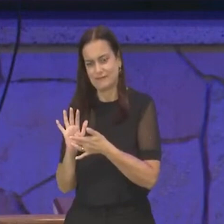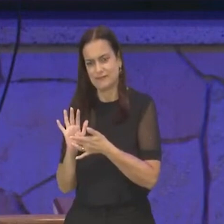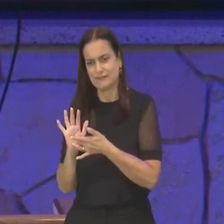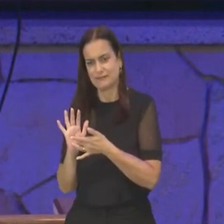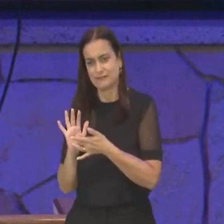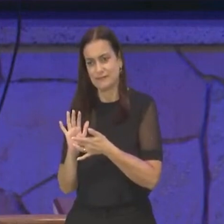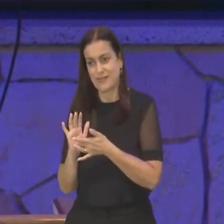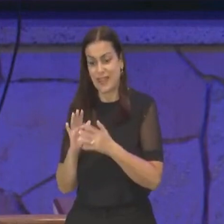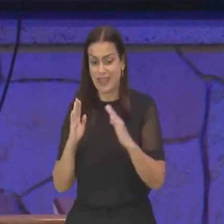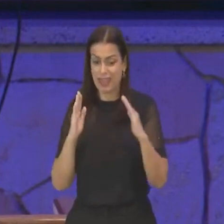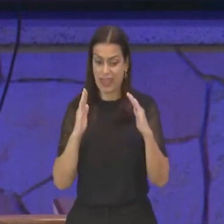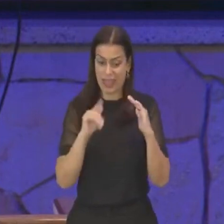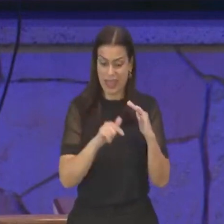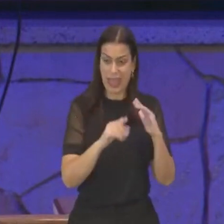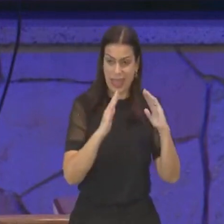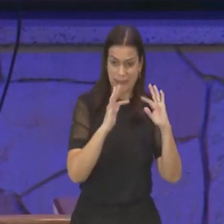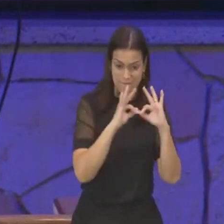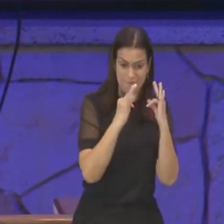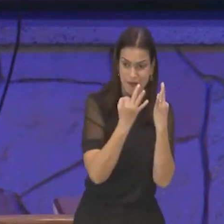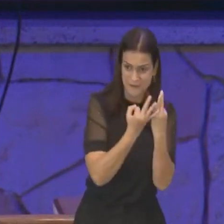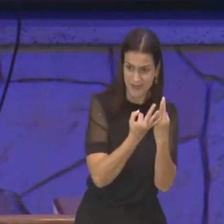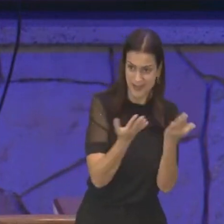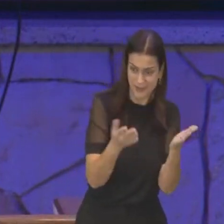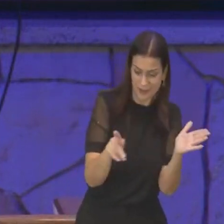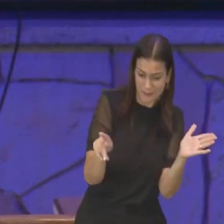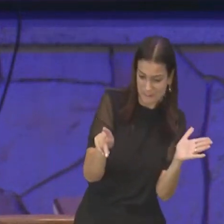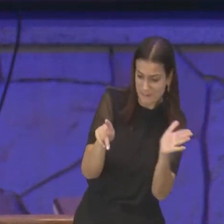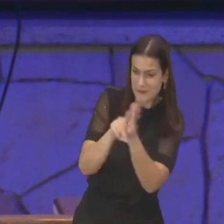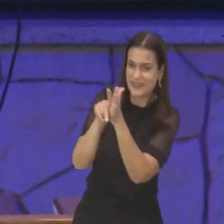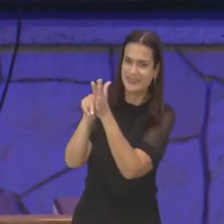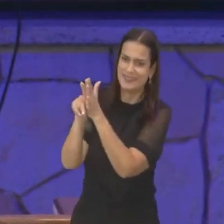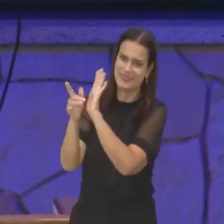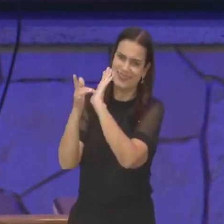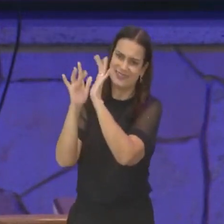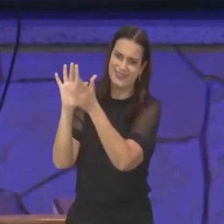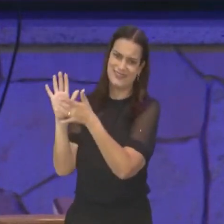Aquele lar agora pertencia ao Senhor Jesus.